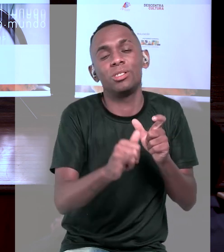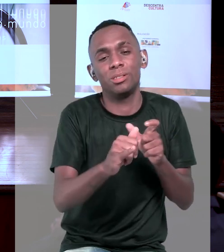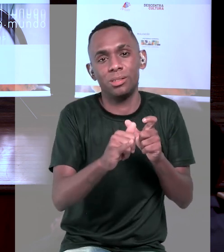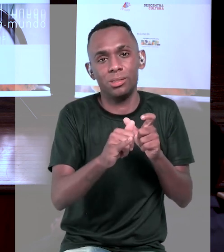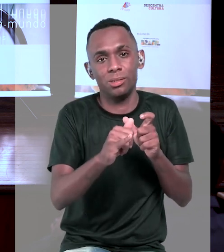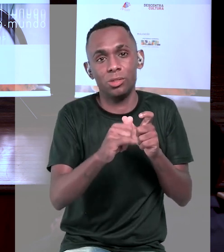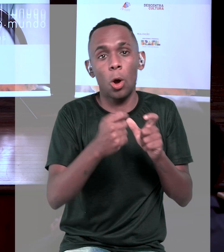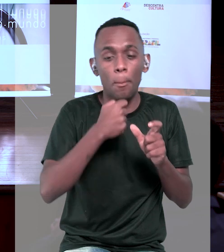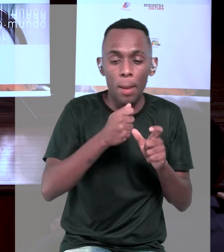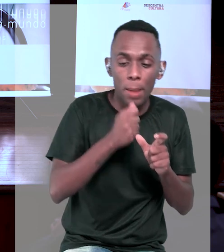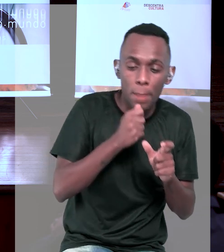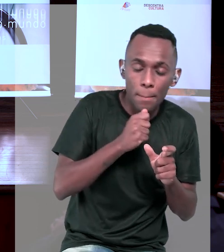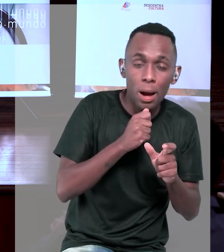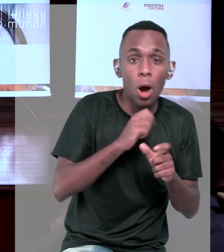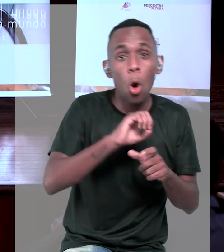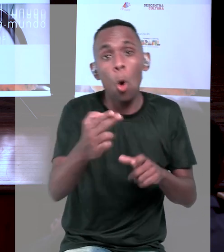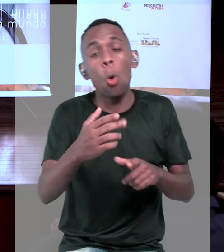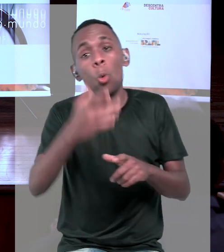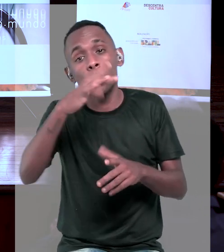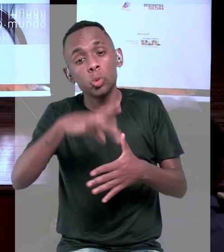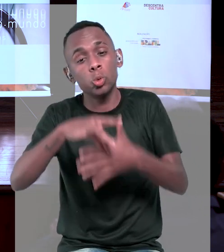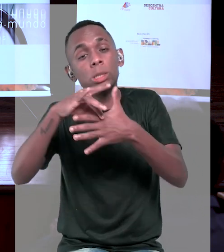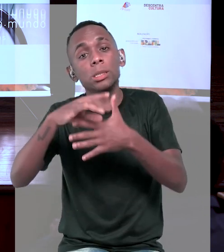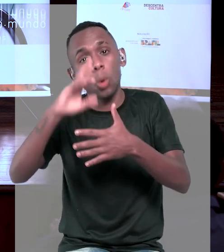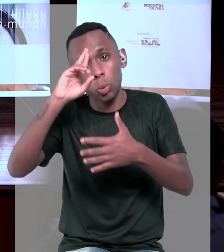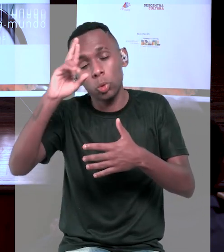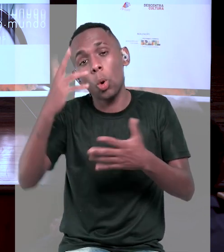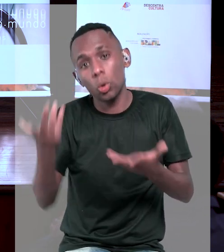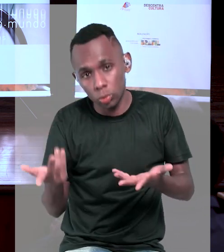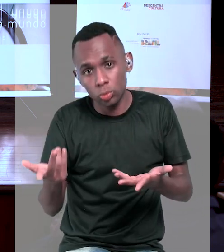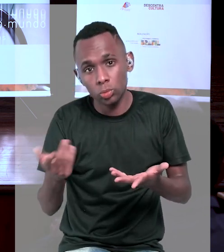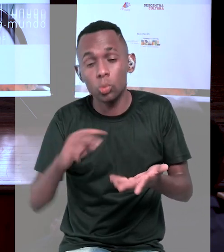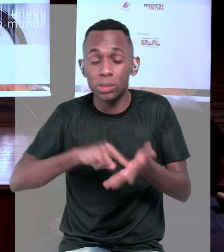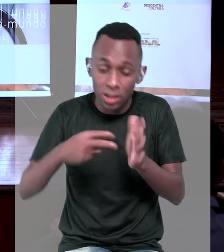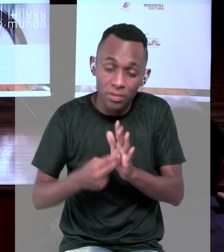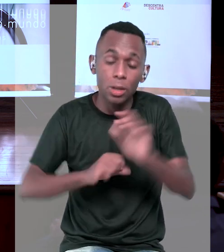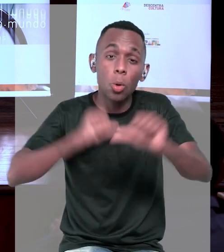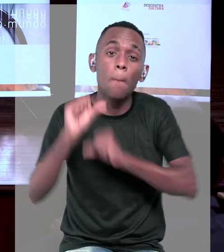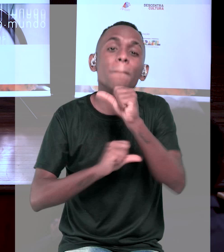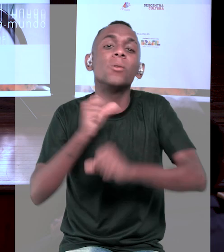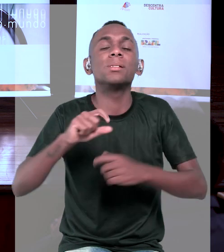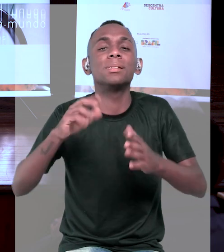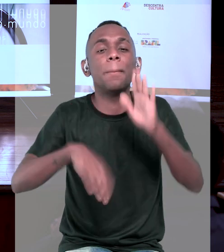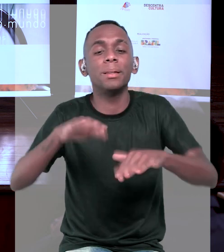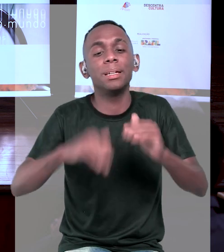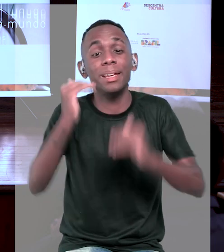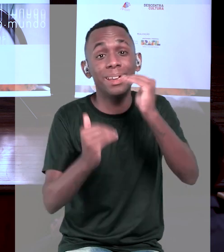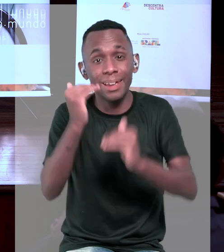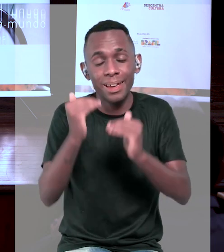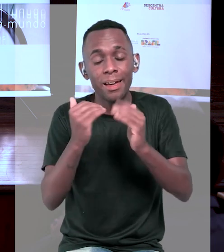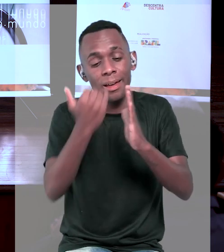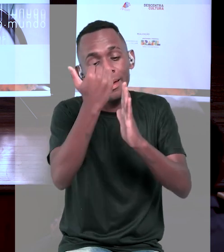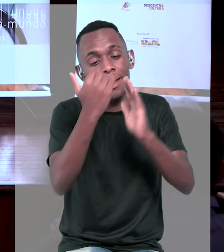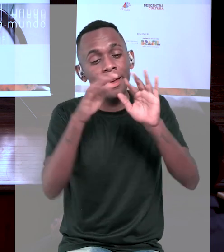é a classe social de quem diz. Isso muda o signo. O signo está sempre em disputa. A arte está em disputa.